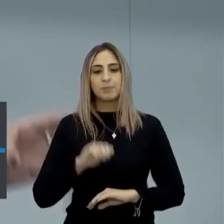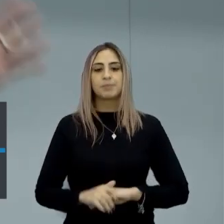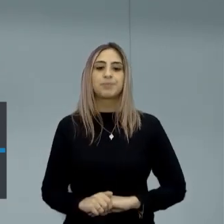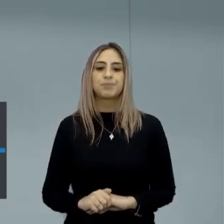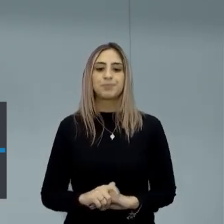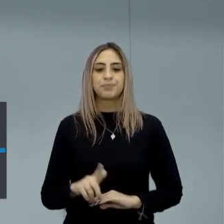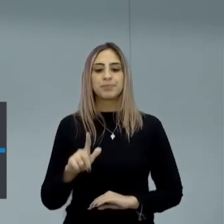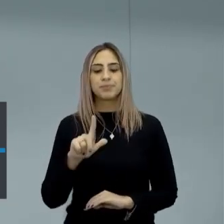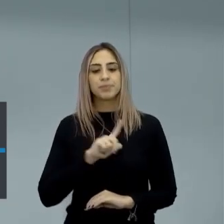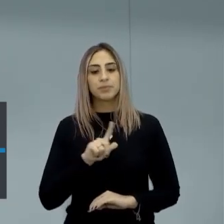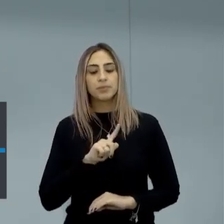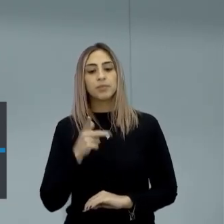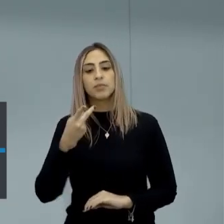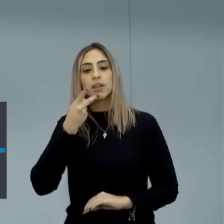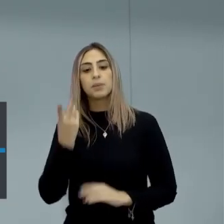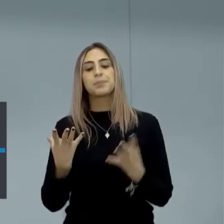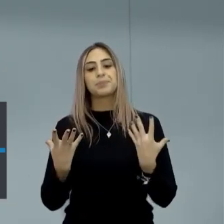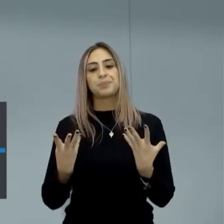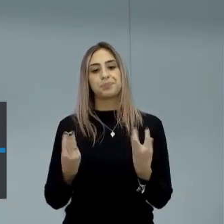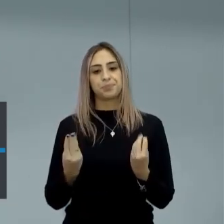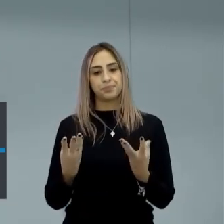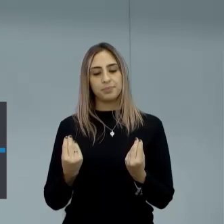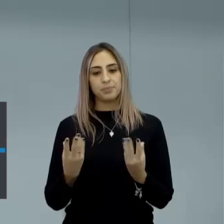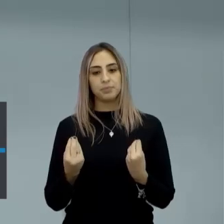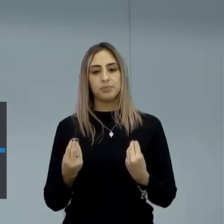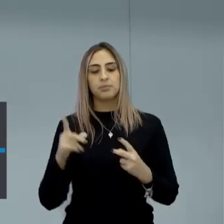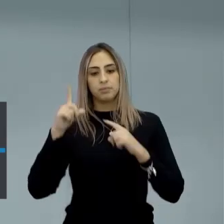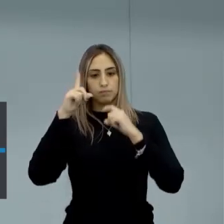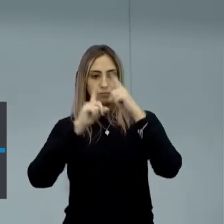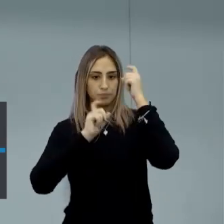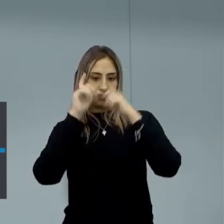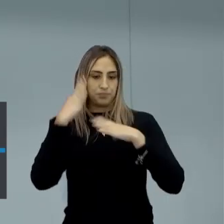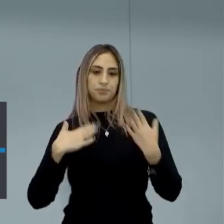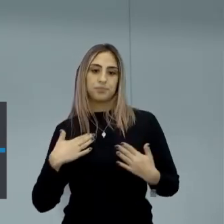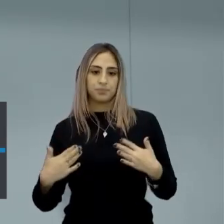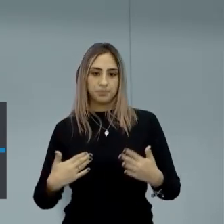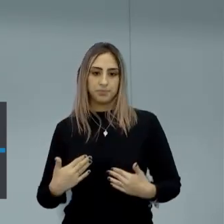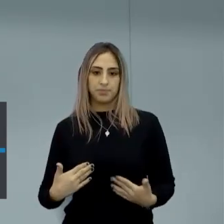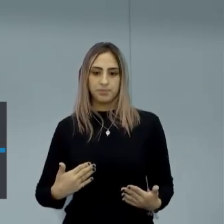Nós temos falado bastante sobre expressão corporal, né?